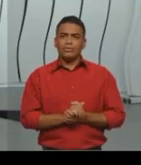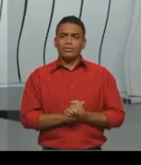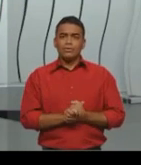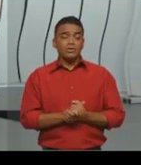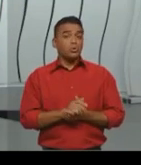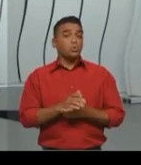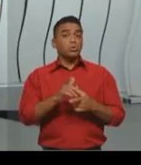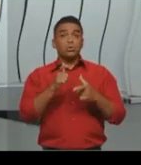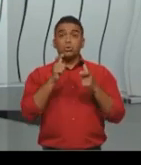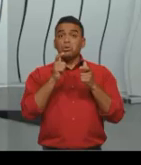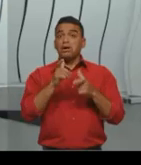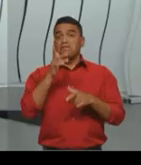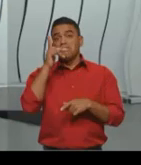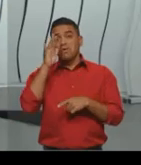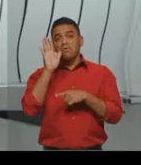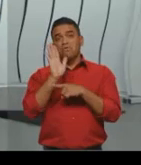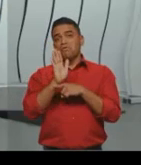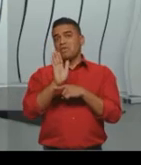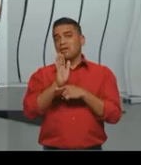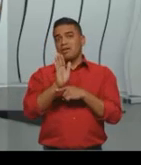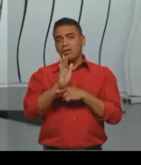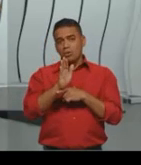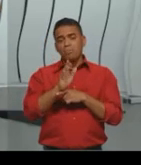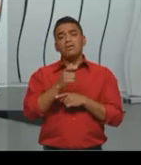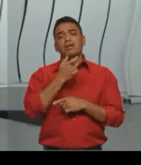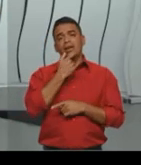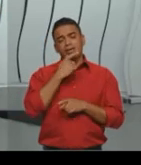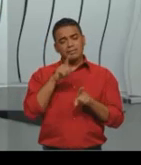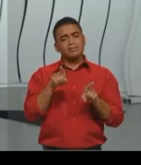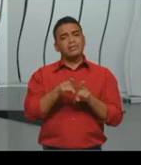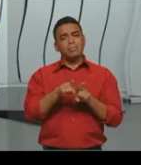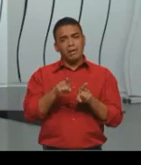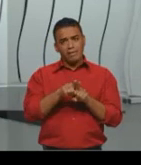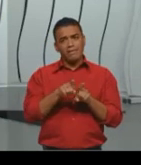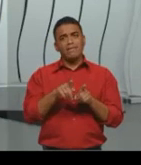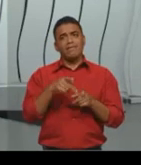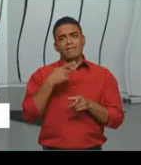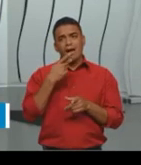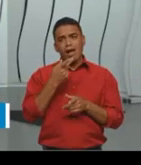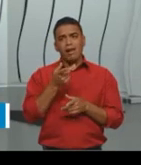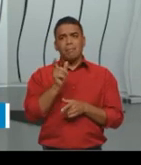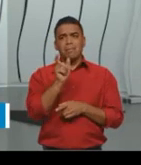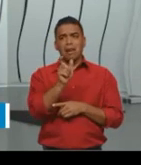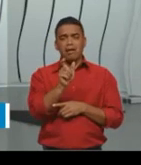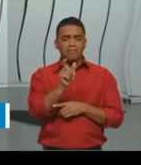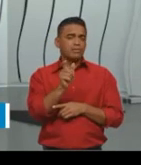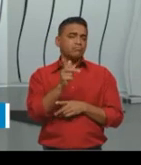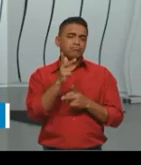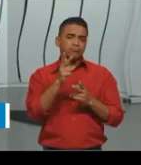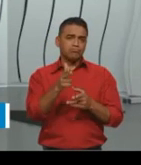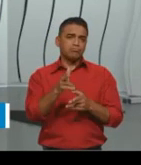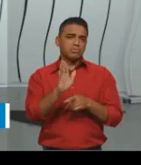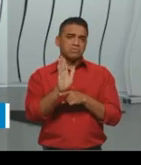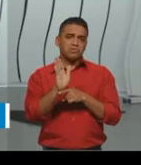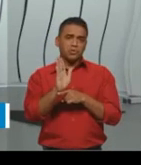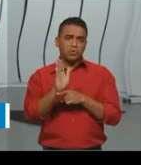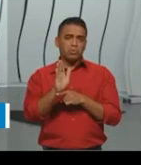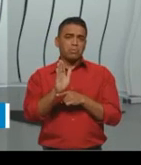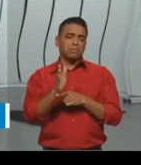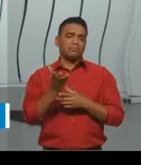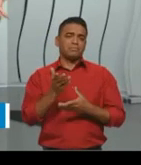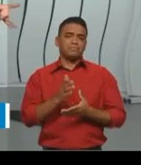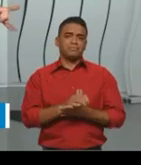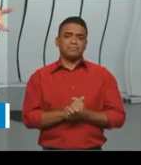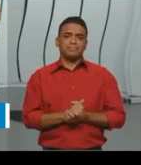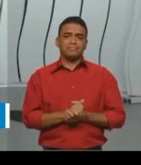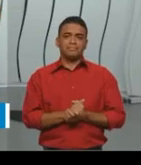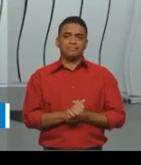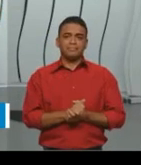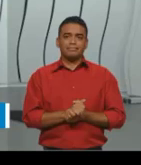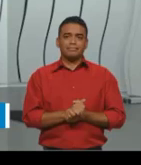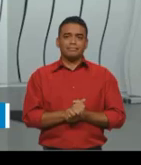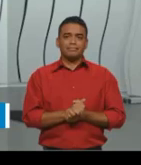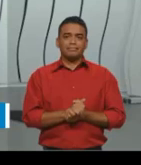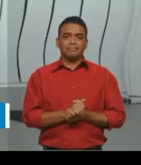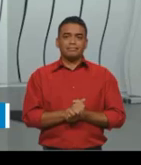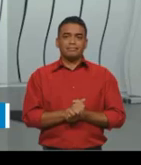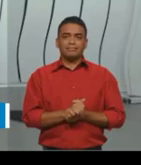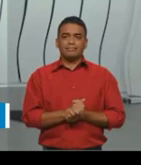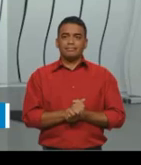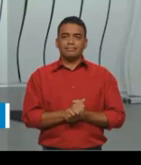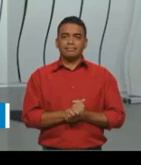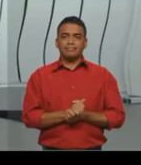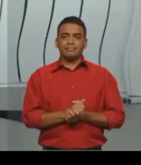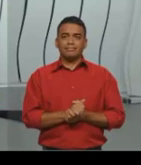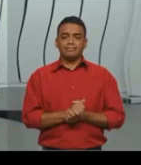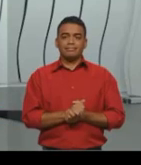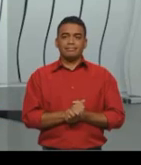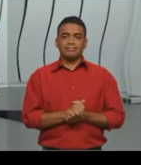um filme, é chamado em inglês também, eles falam theater. Então, capture, capturar, igual,